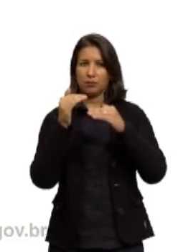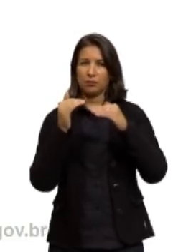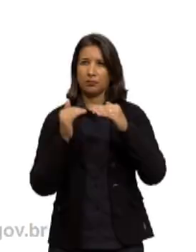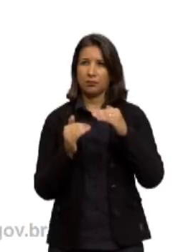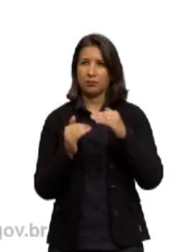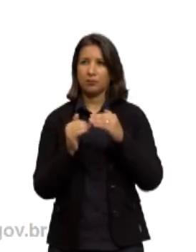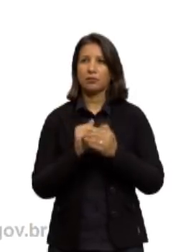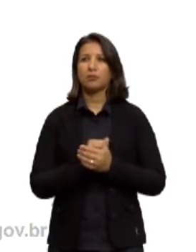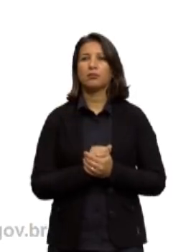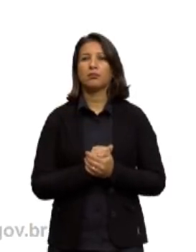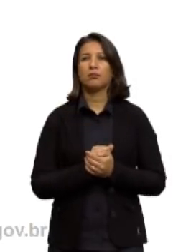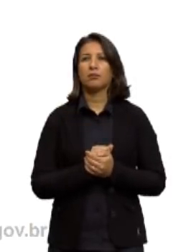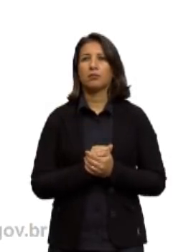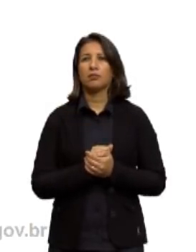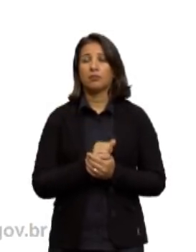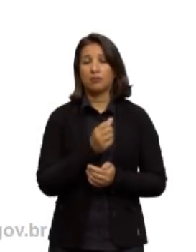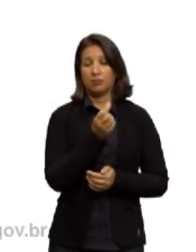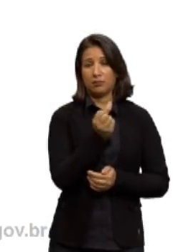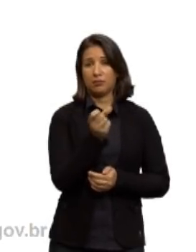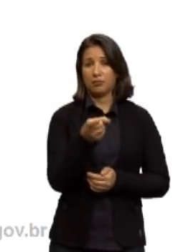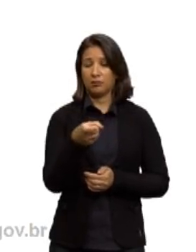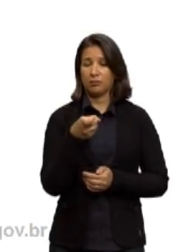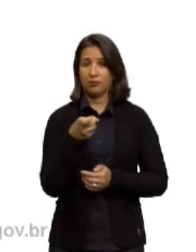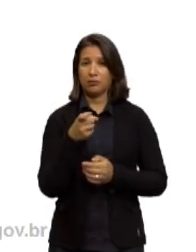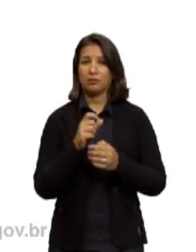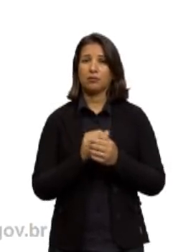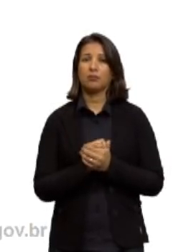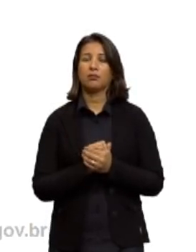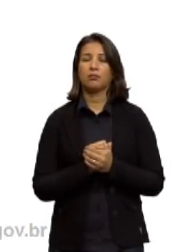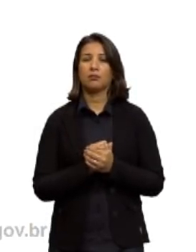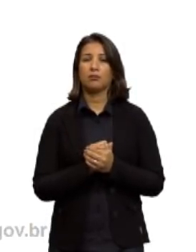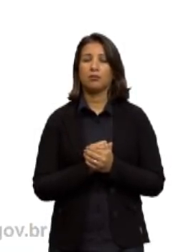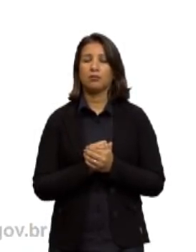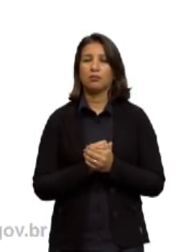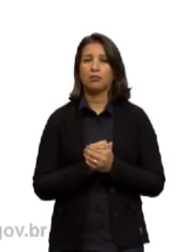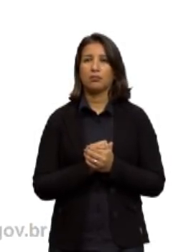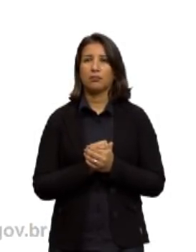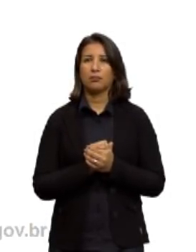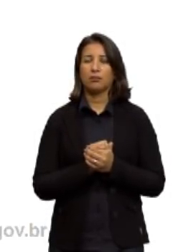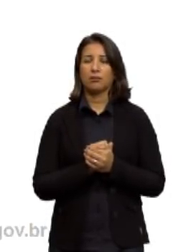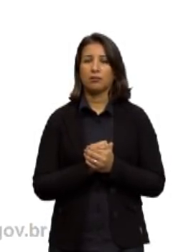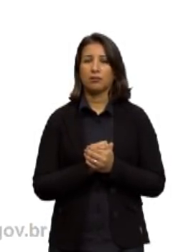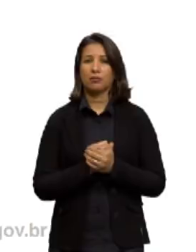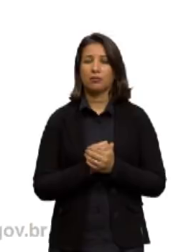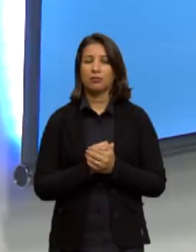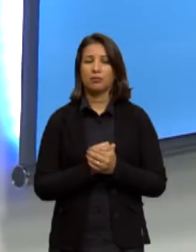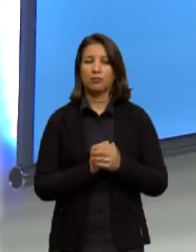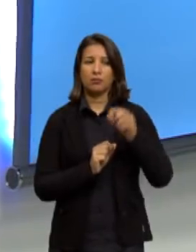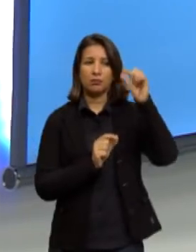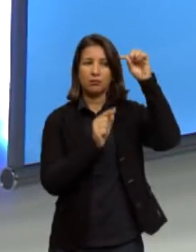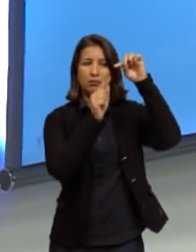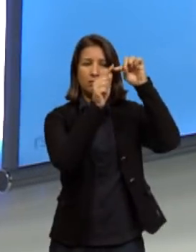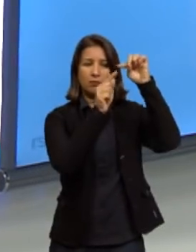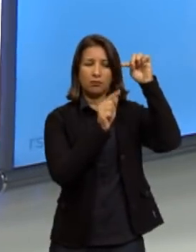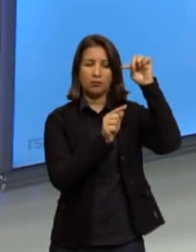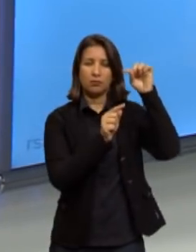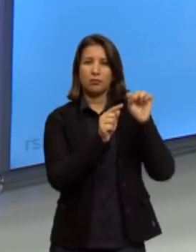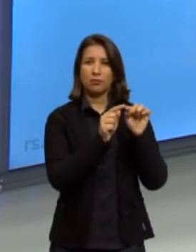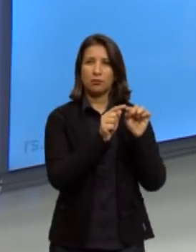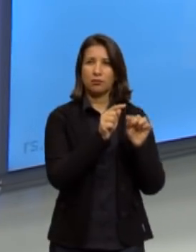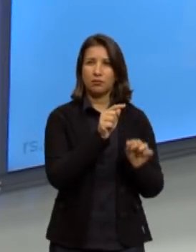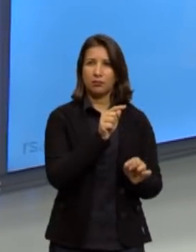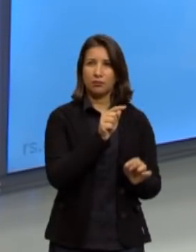para 100x certo que é o feche que nós estamos a